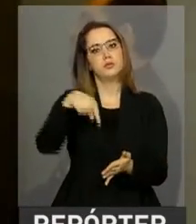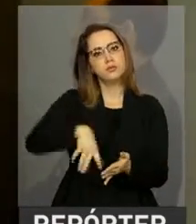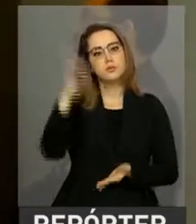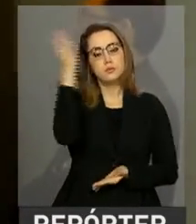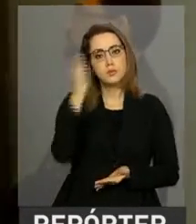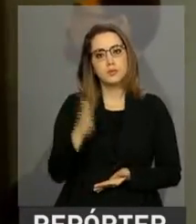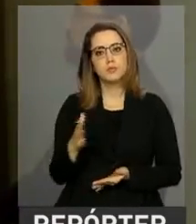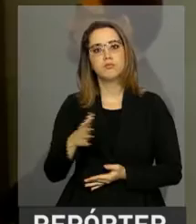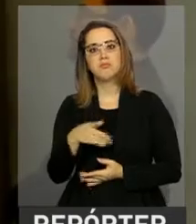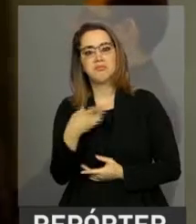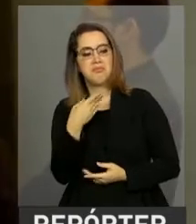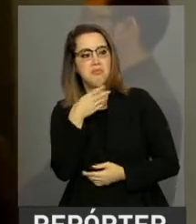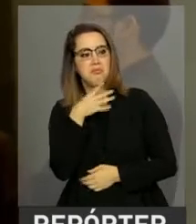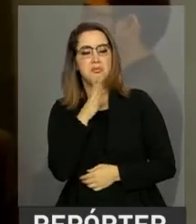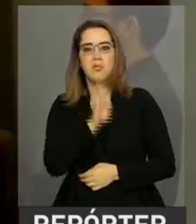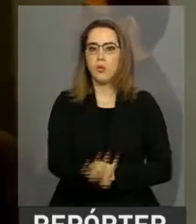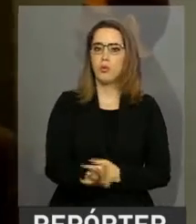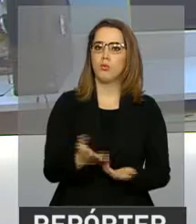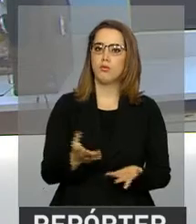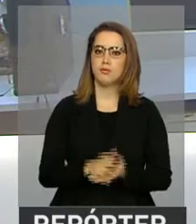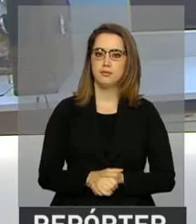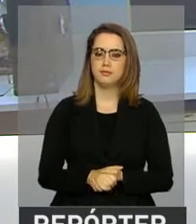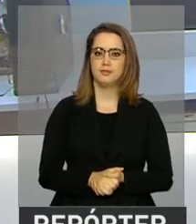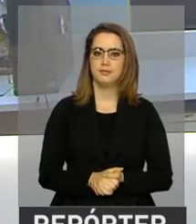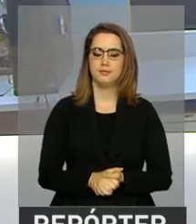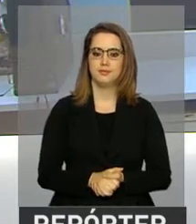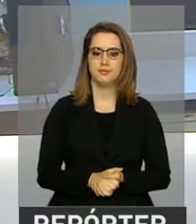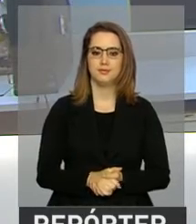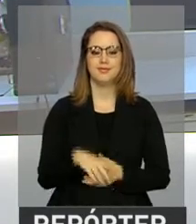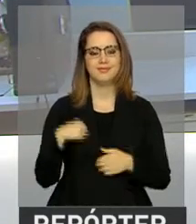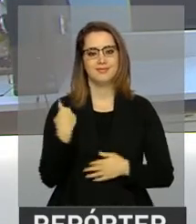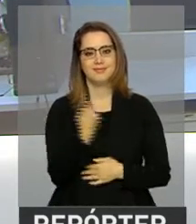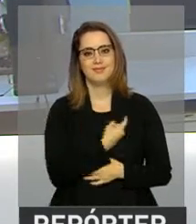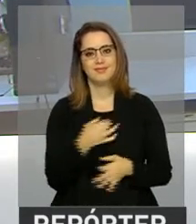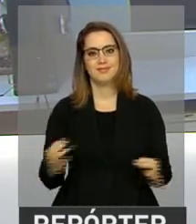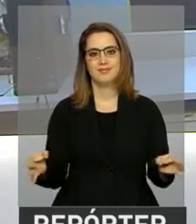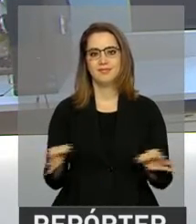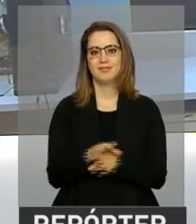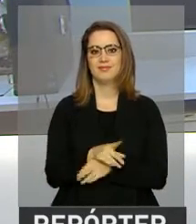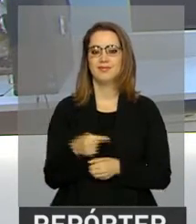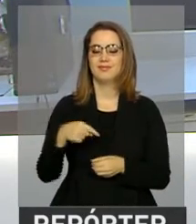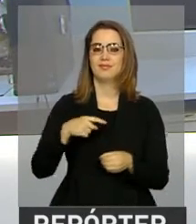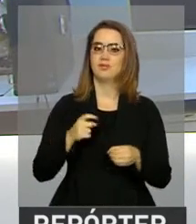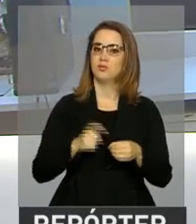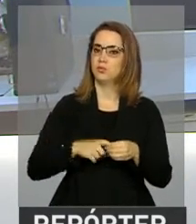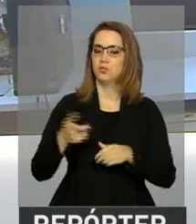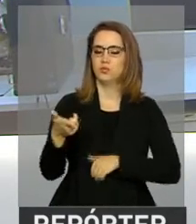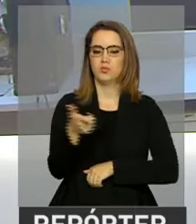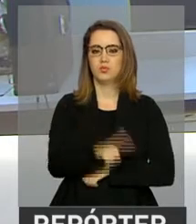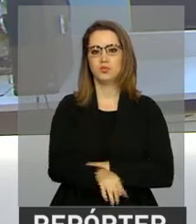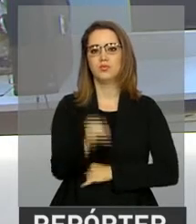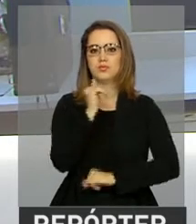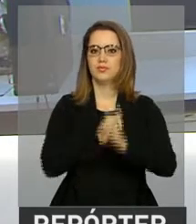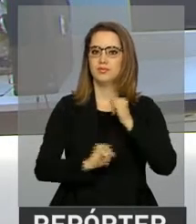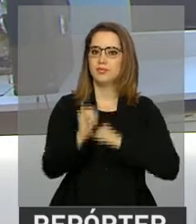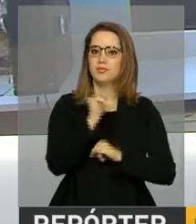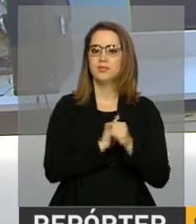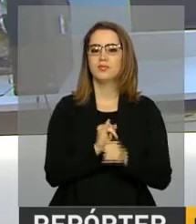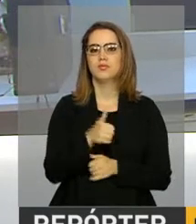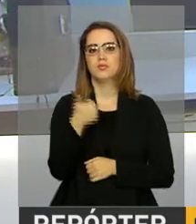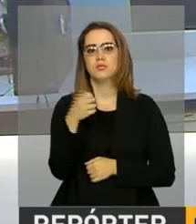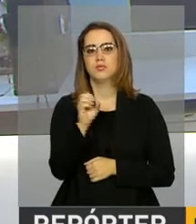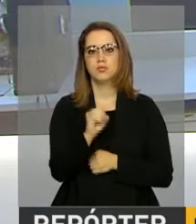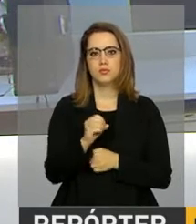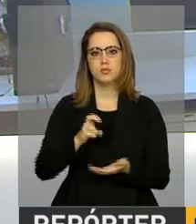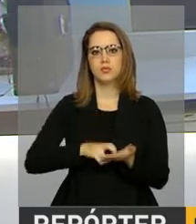que passam desapercebidas do mundo em geral. Nós ficamos por aqui, podemos voltar a qualquer momento com outras informações ou